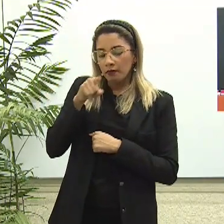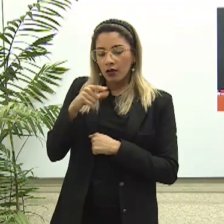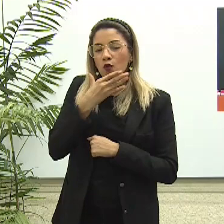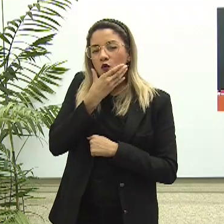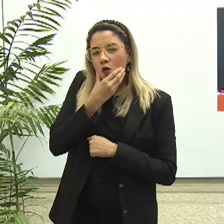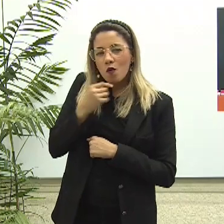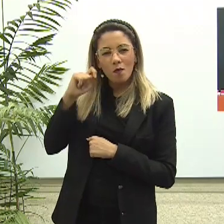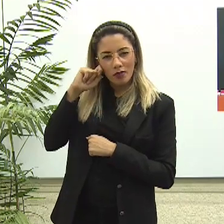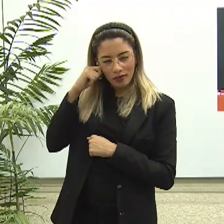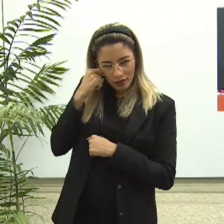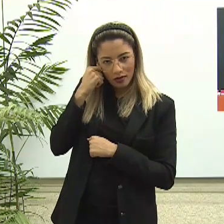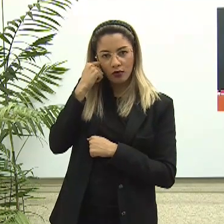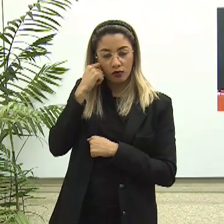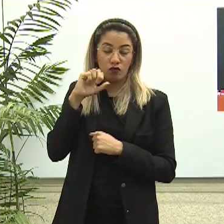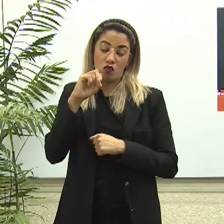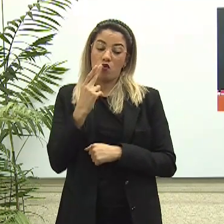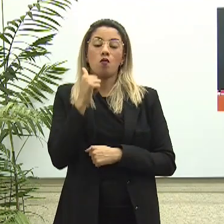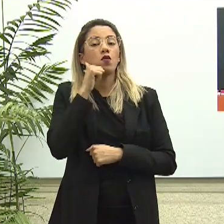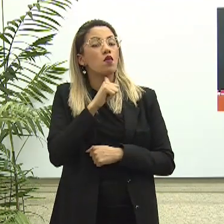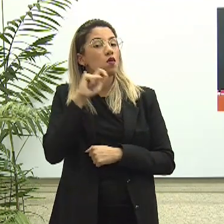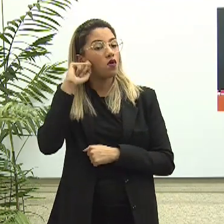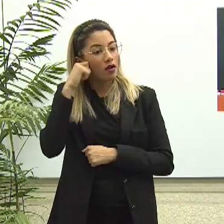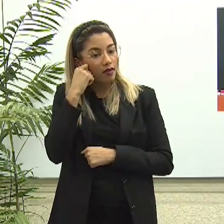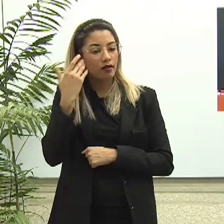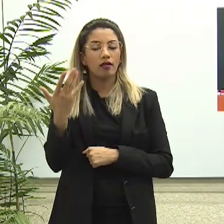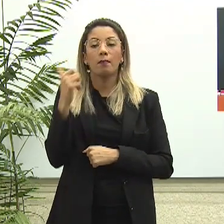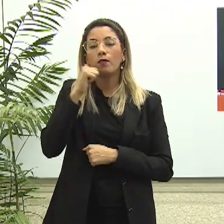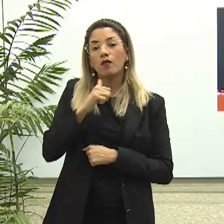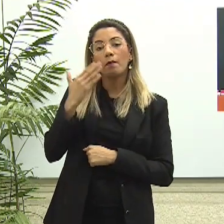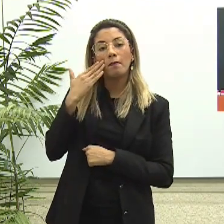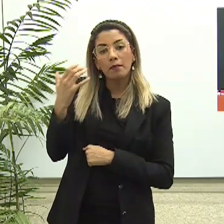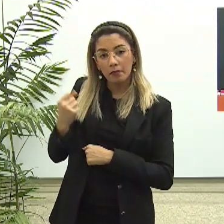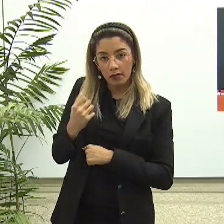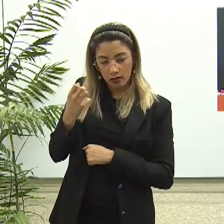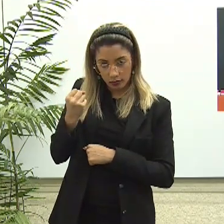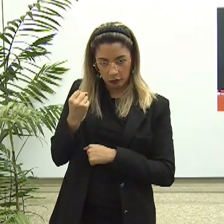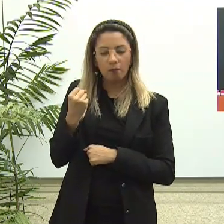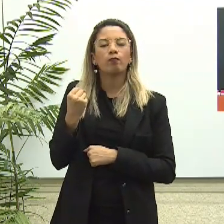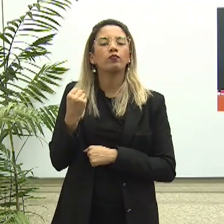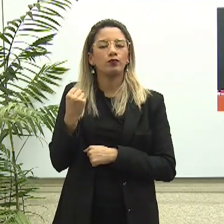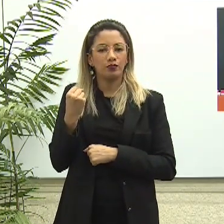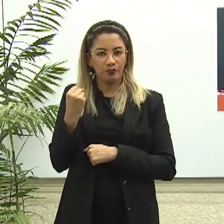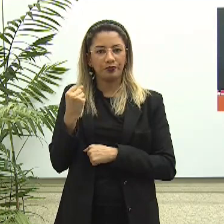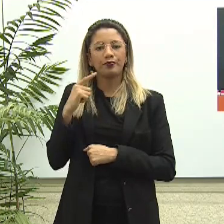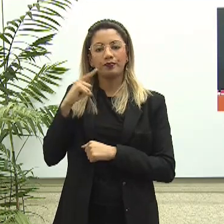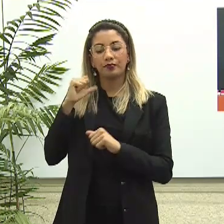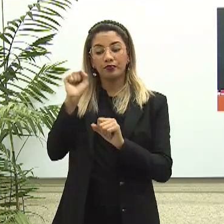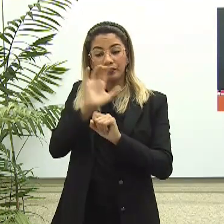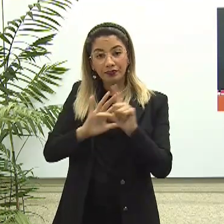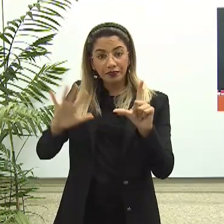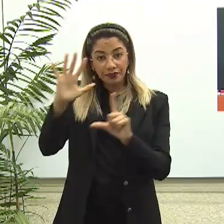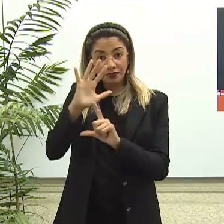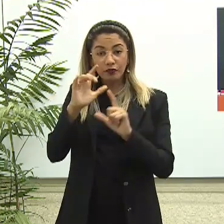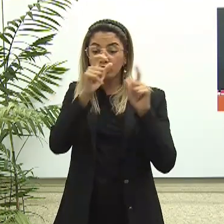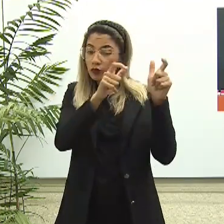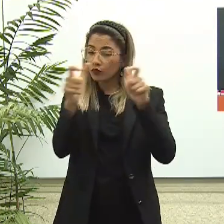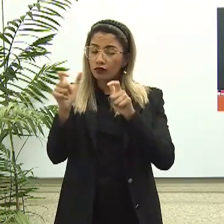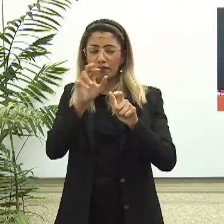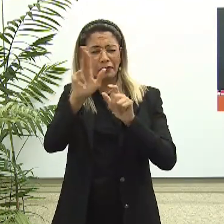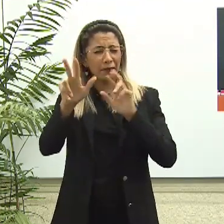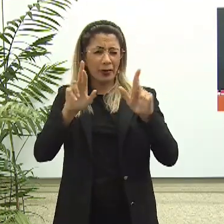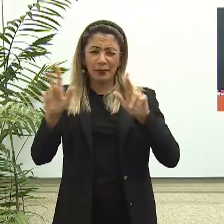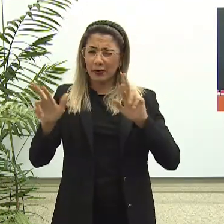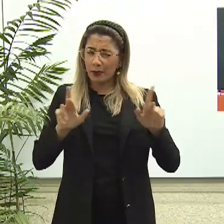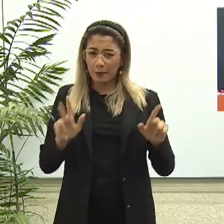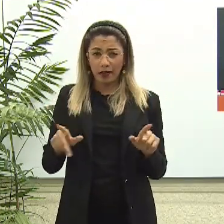no Google se eu escrever mulher negra no Google se eu escrever mulher branca eu tenho eh padrões de locais muito distintos né então o